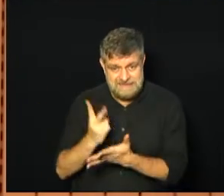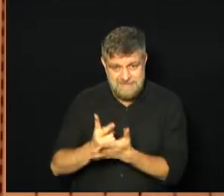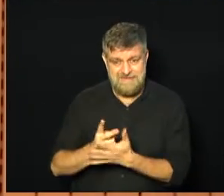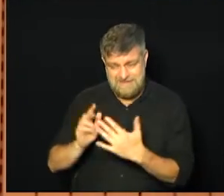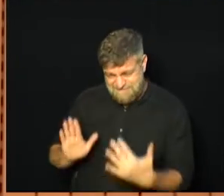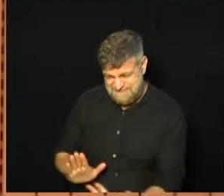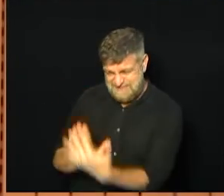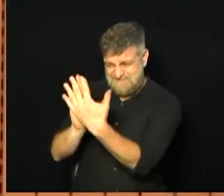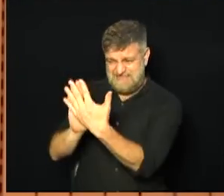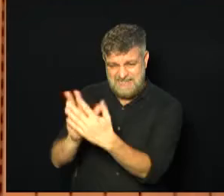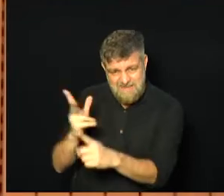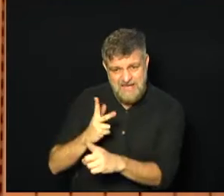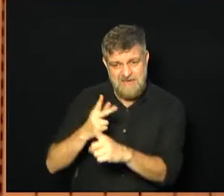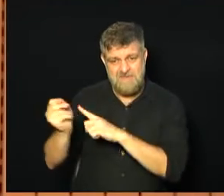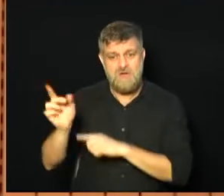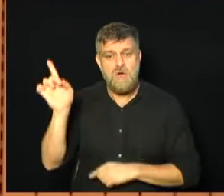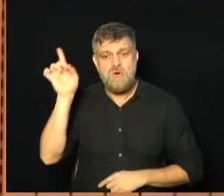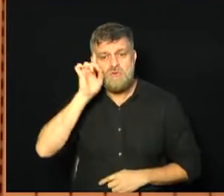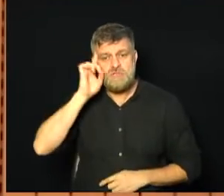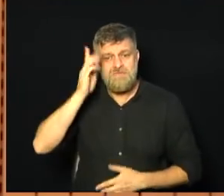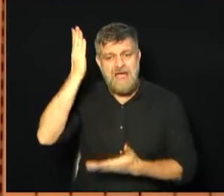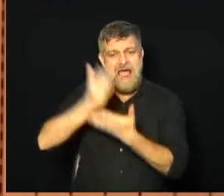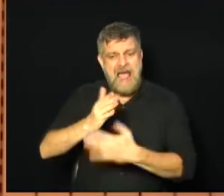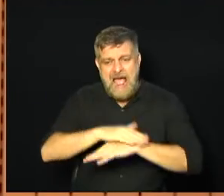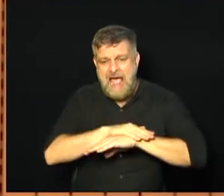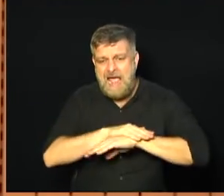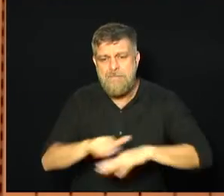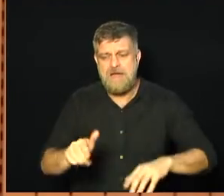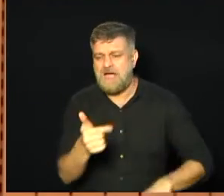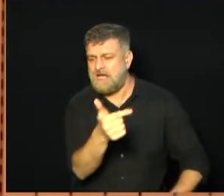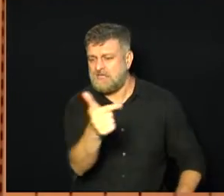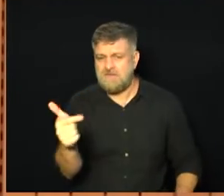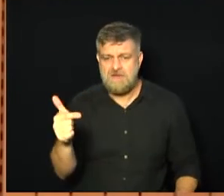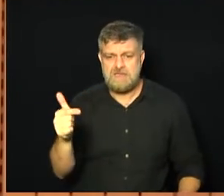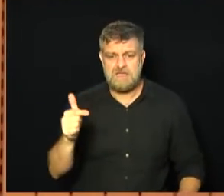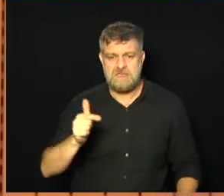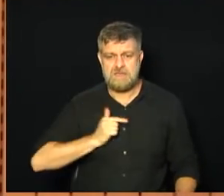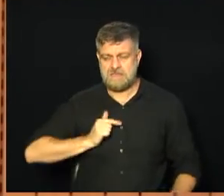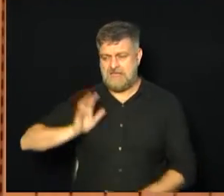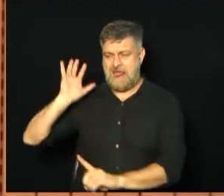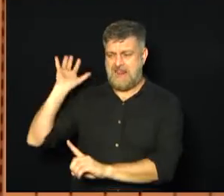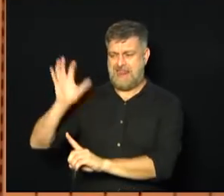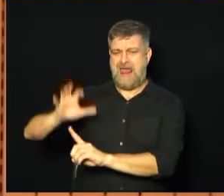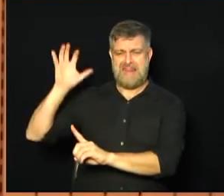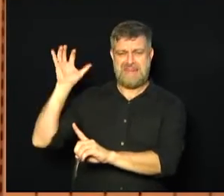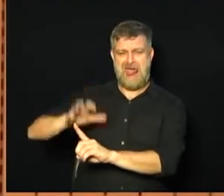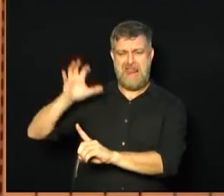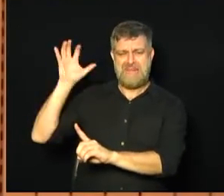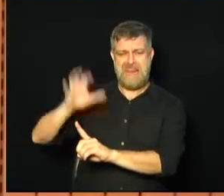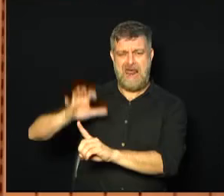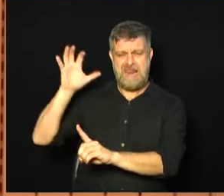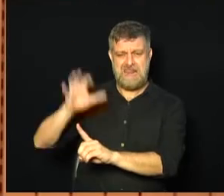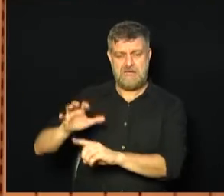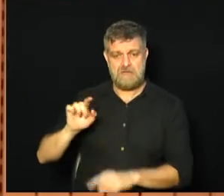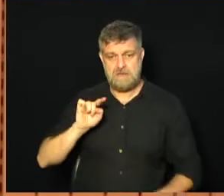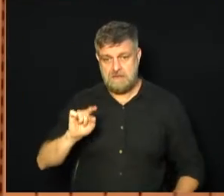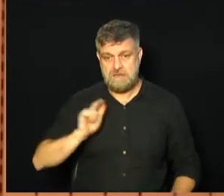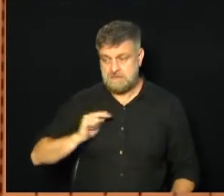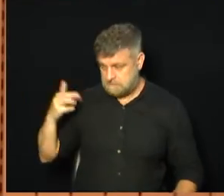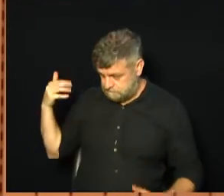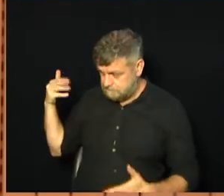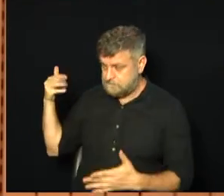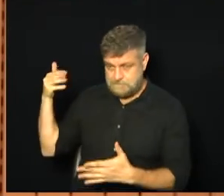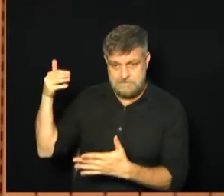derrotar e viver um dia sem a presença, ou pelo menos sem tanta voz para isso que é residual,